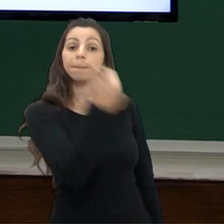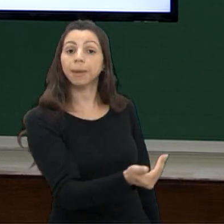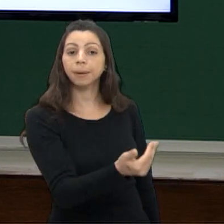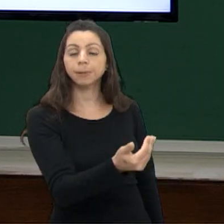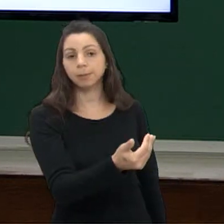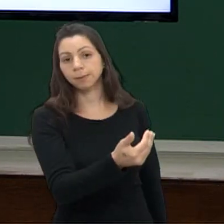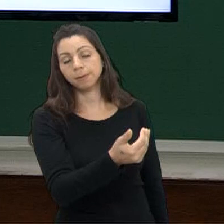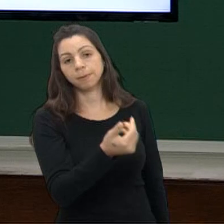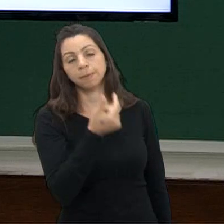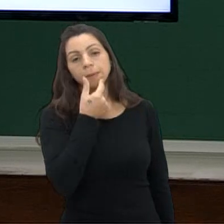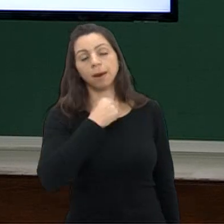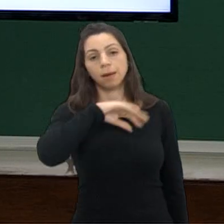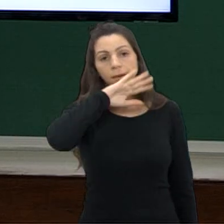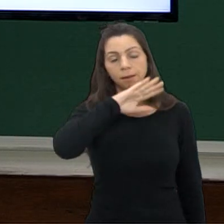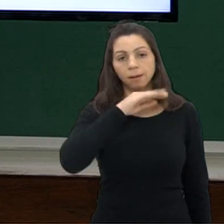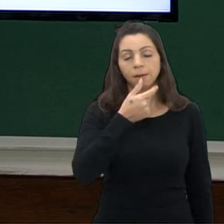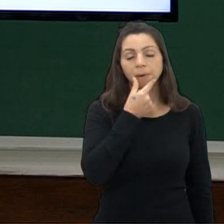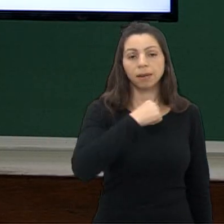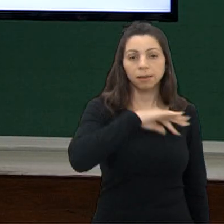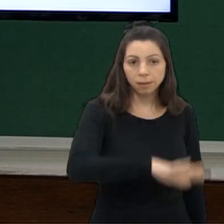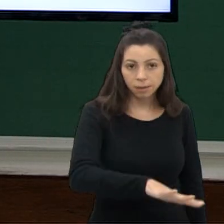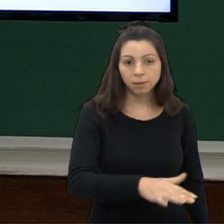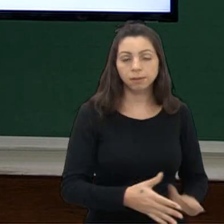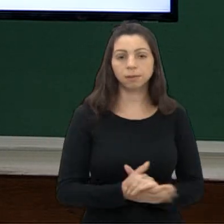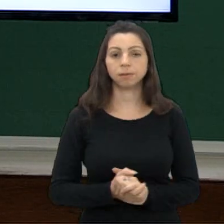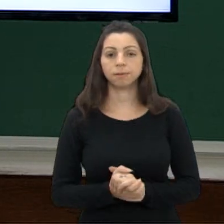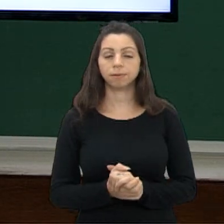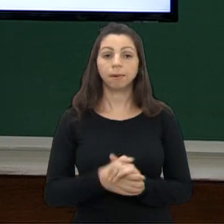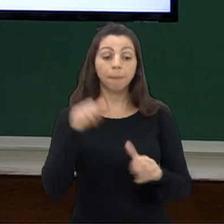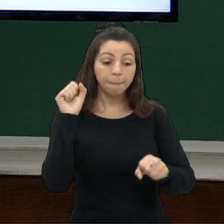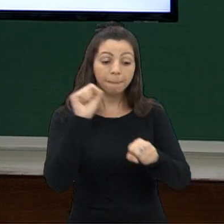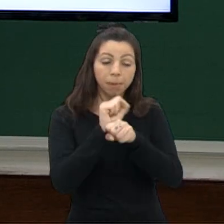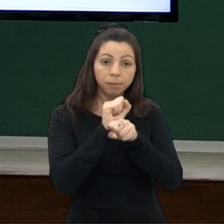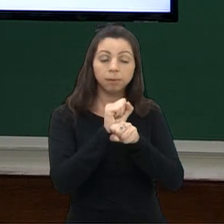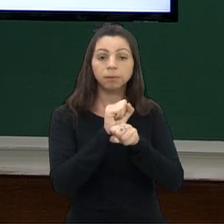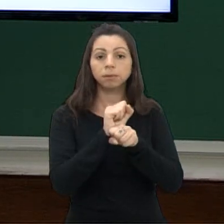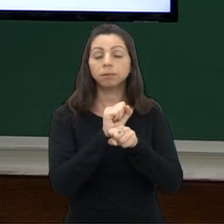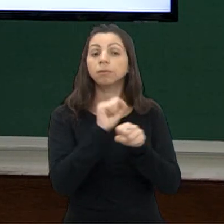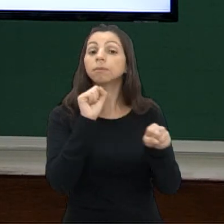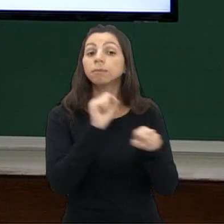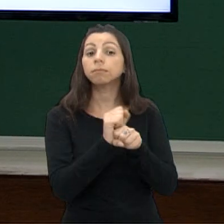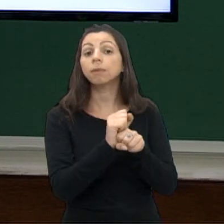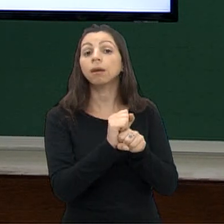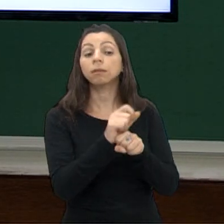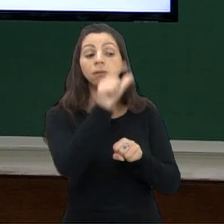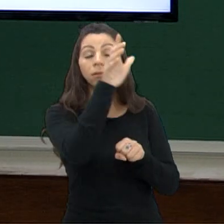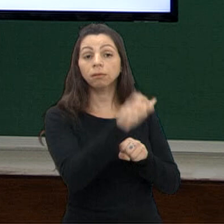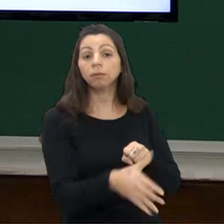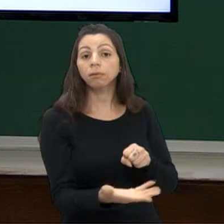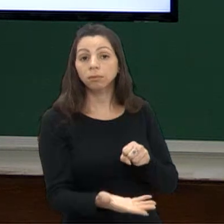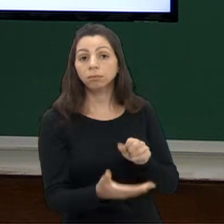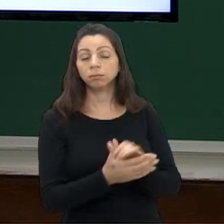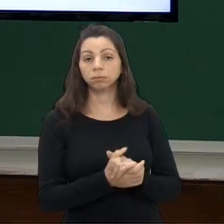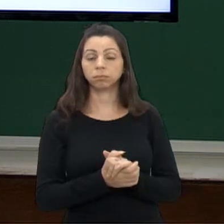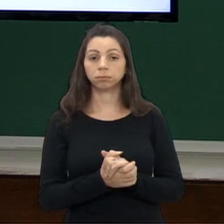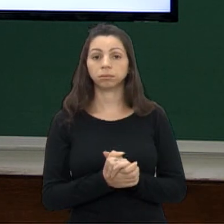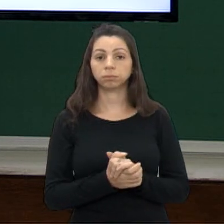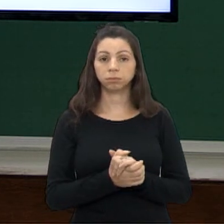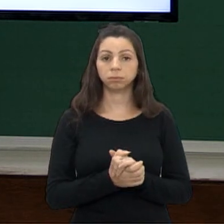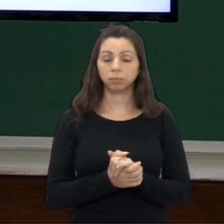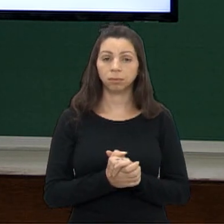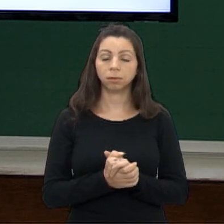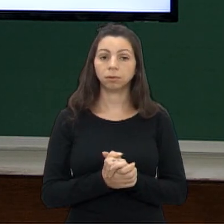verbo parar expressa um pedido ou uma ordem. Então, para com isso, Tavinho. É que ele não fizesse mais a ação